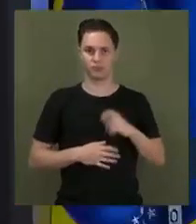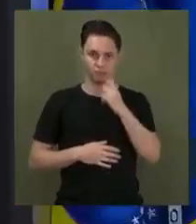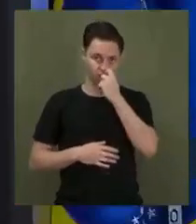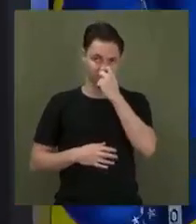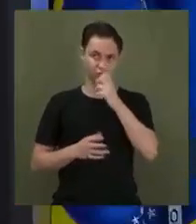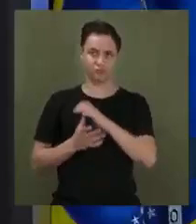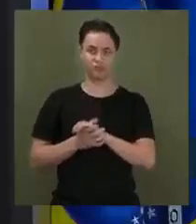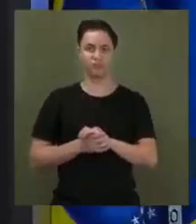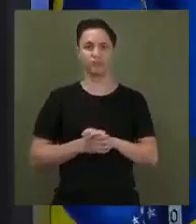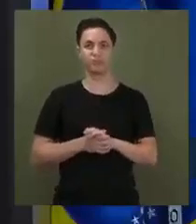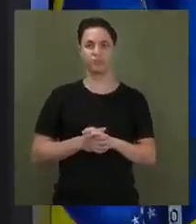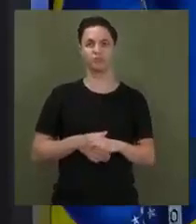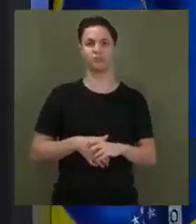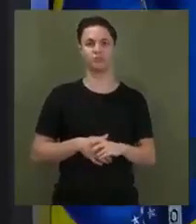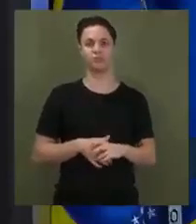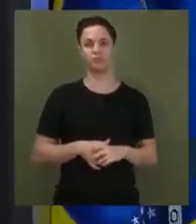Lâmina também provando.